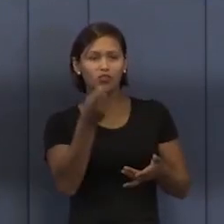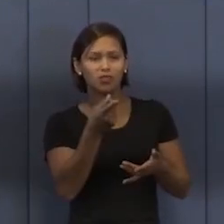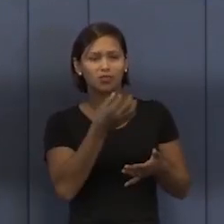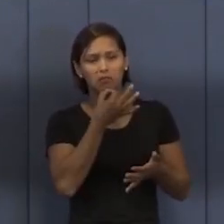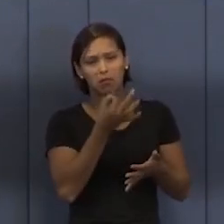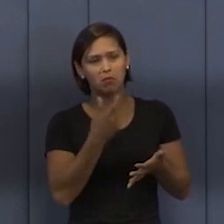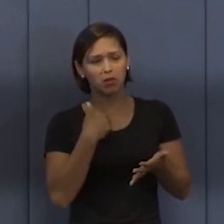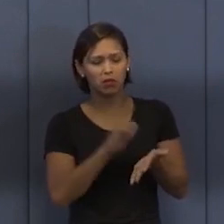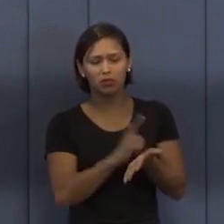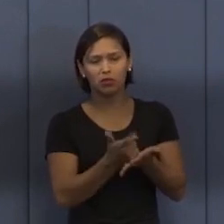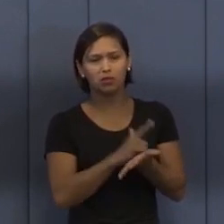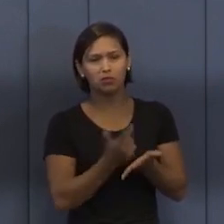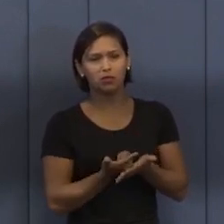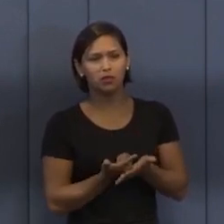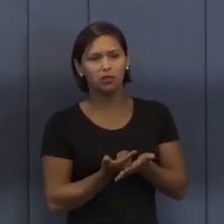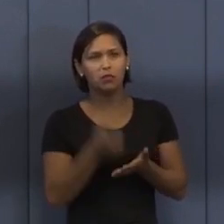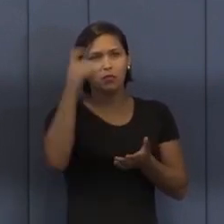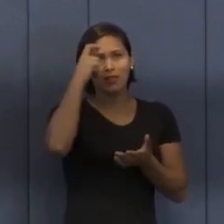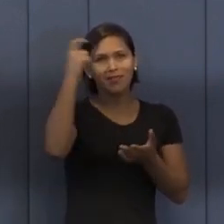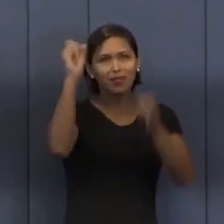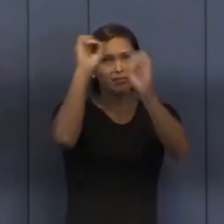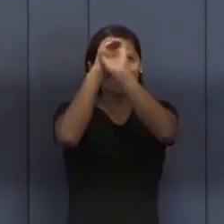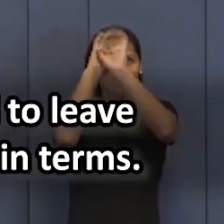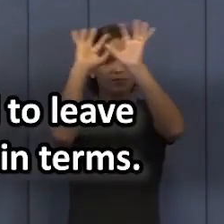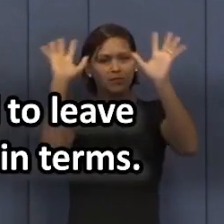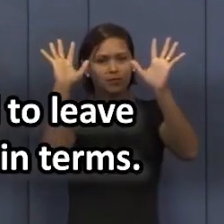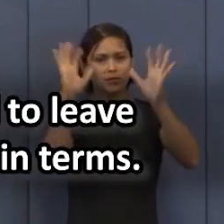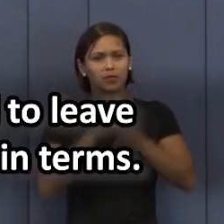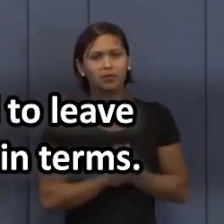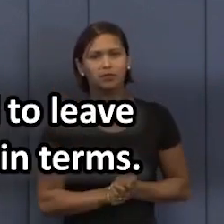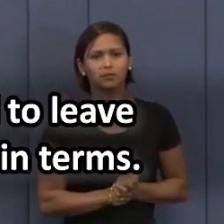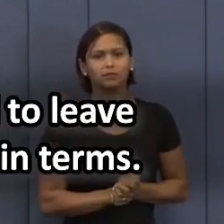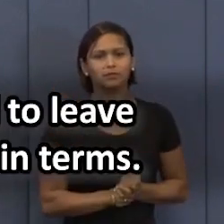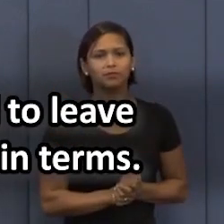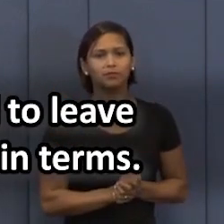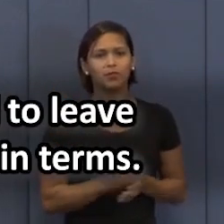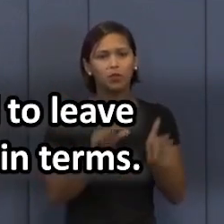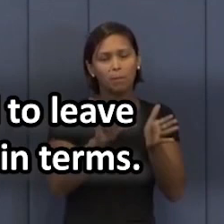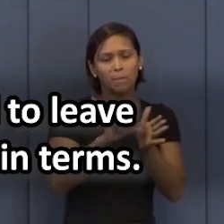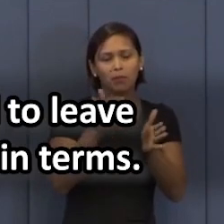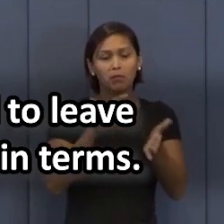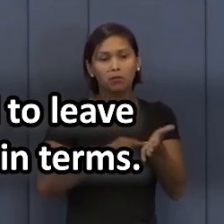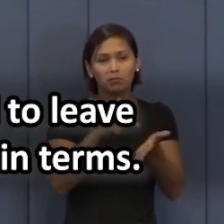leitura, o caminho de leitura, para que a mente destrave. O primeiro passo para a mente destravar,